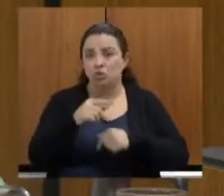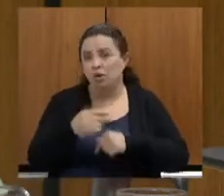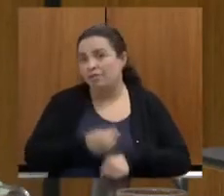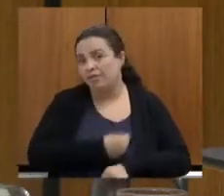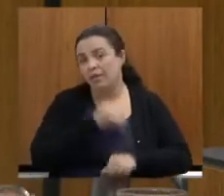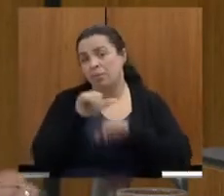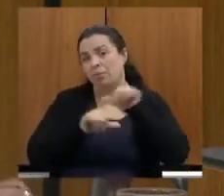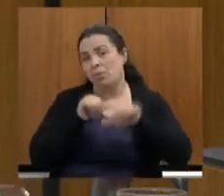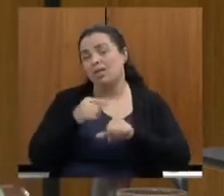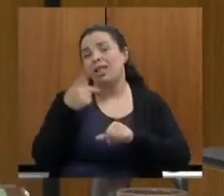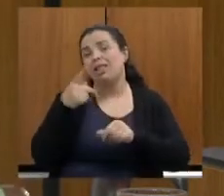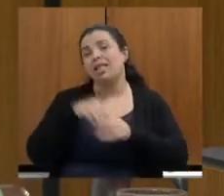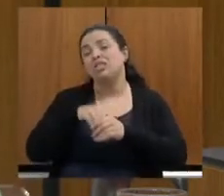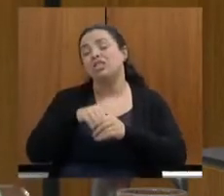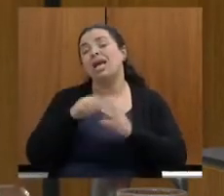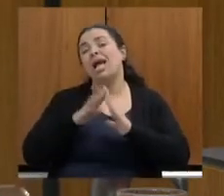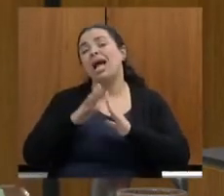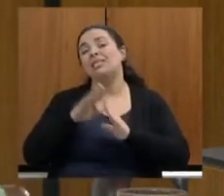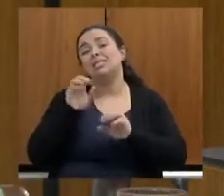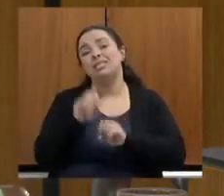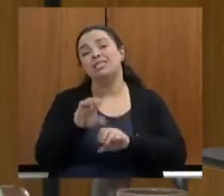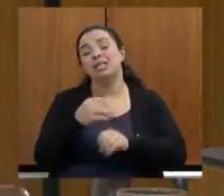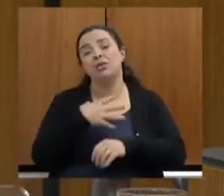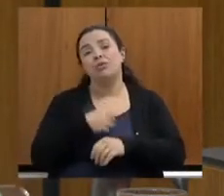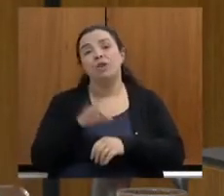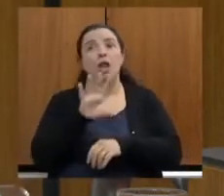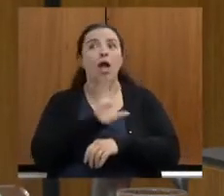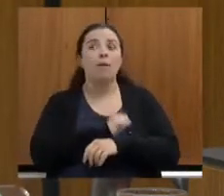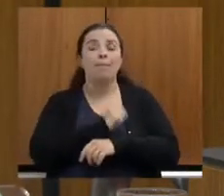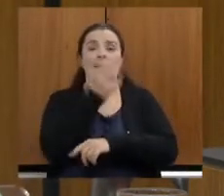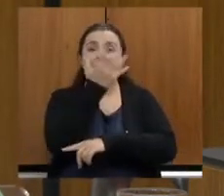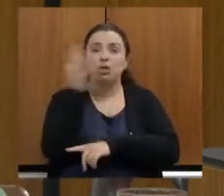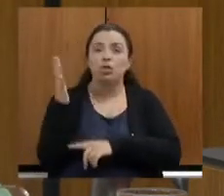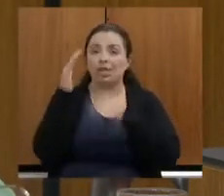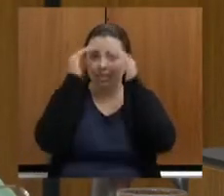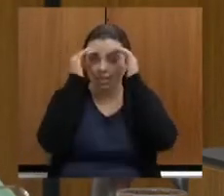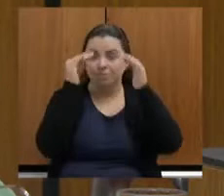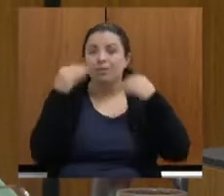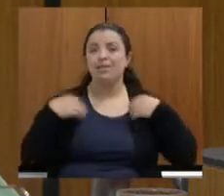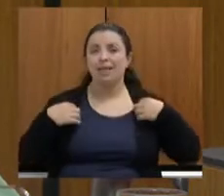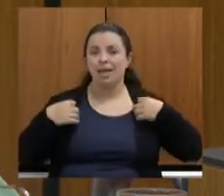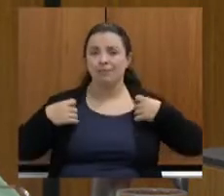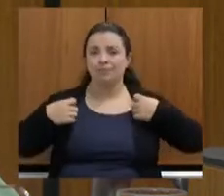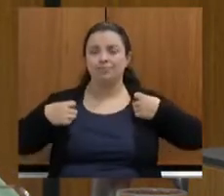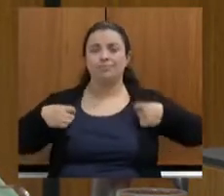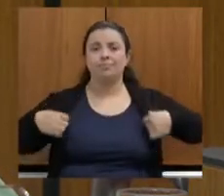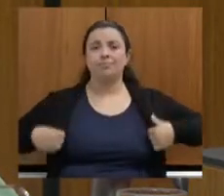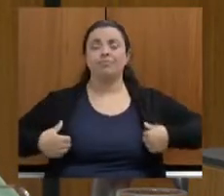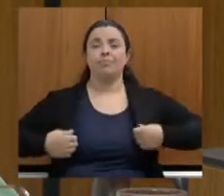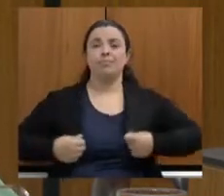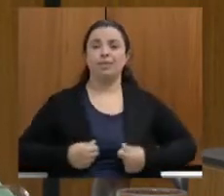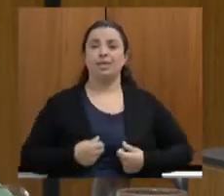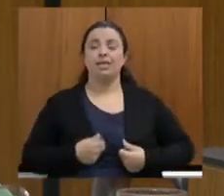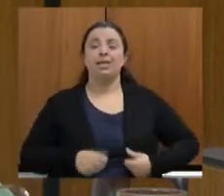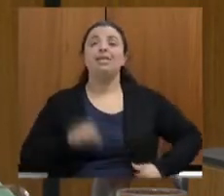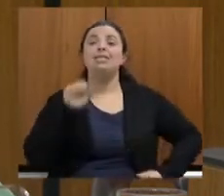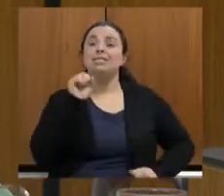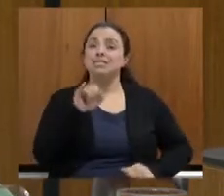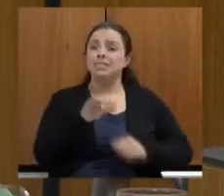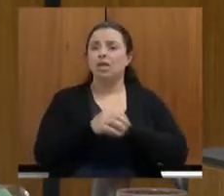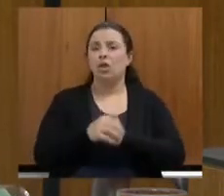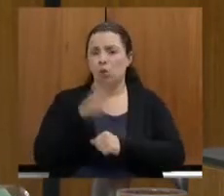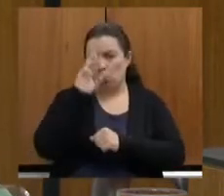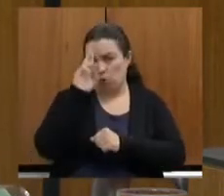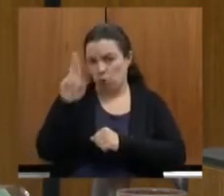noções de Educação Ambiental de Amor à natureza de respeito se os donos da camisa na